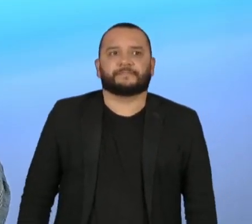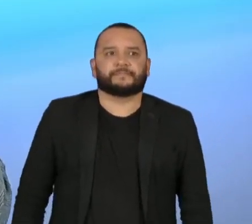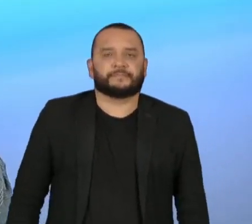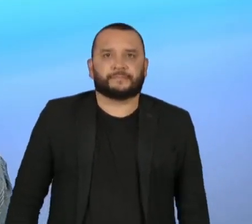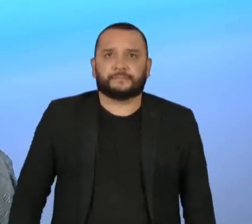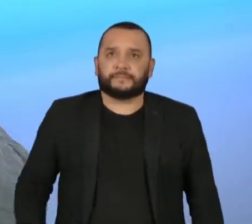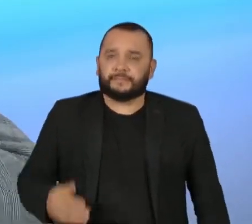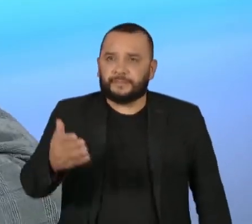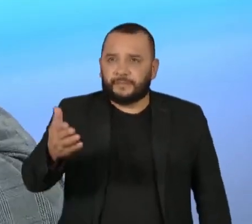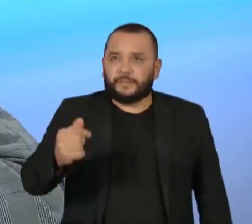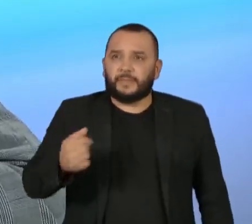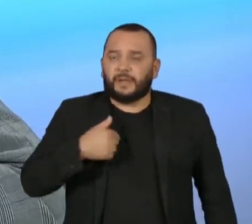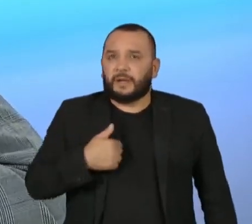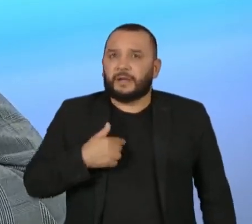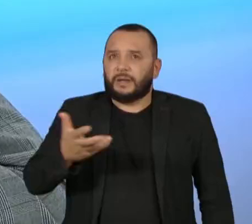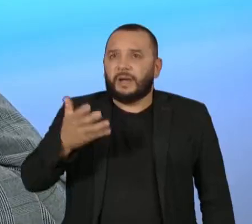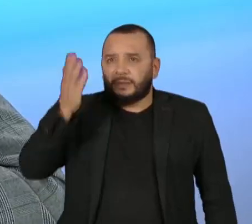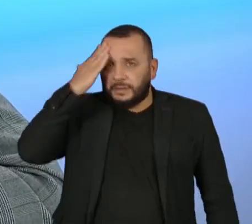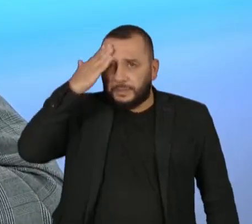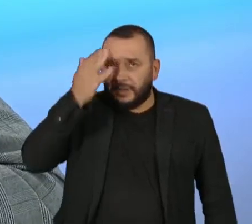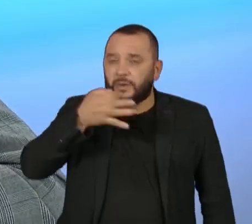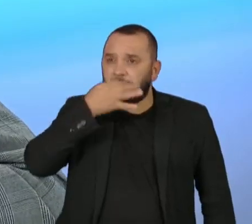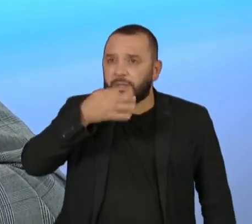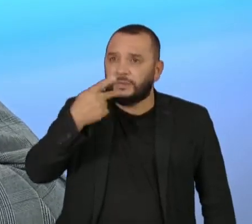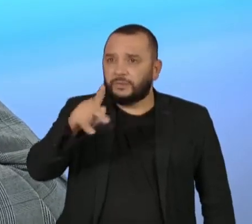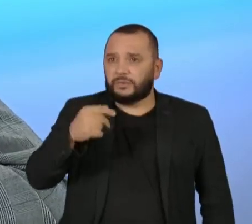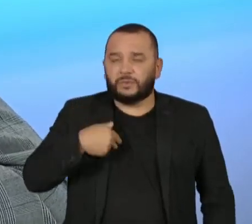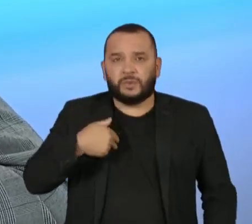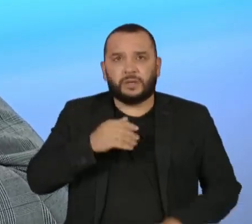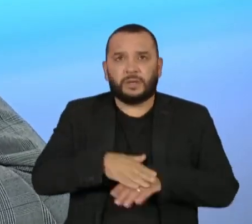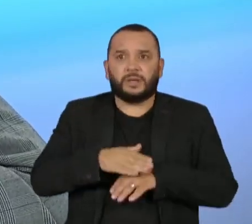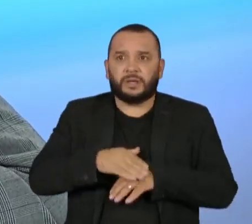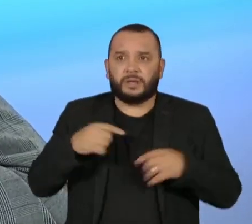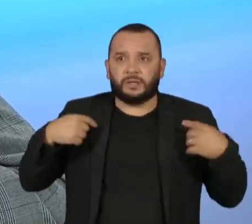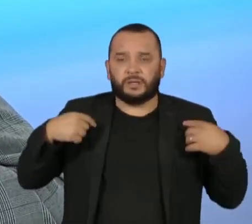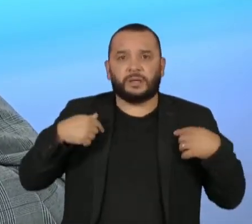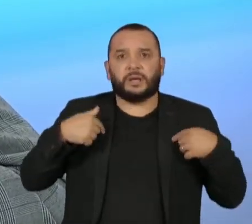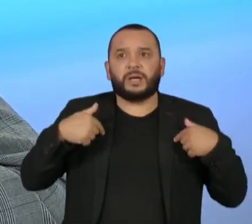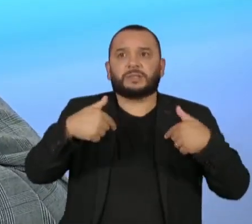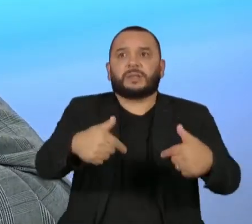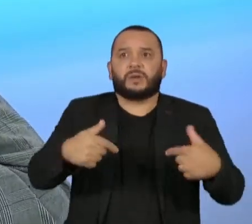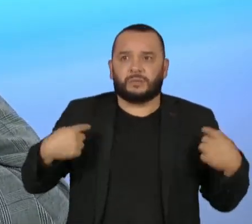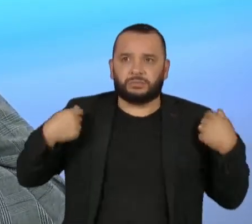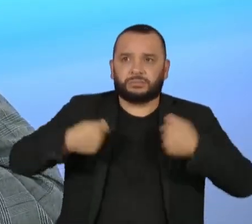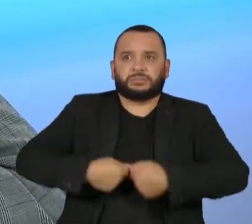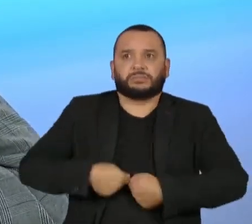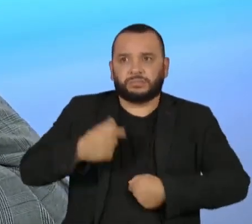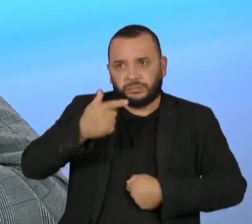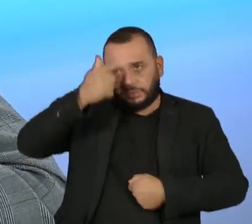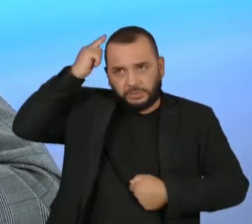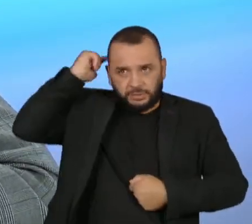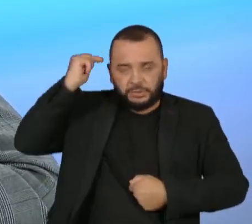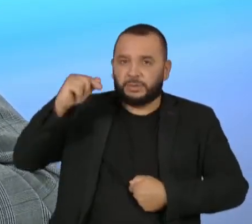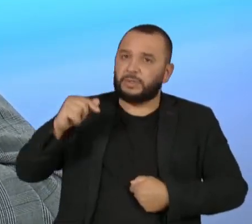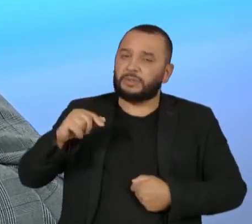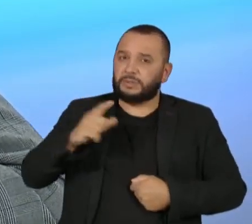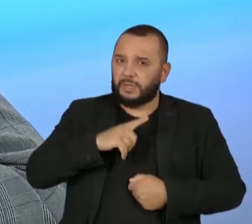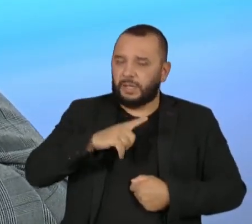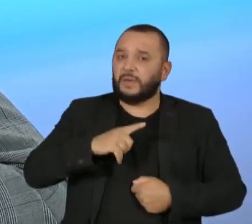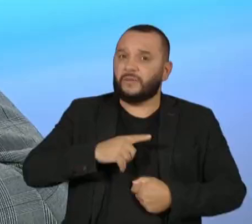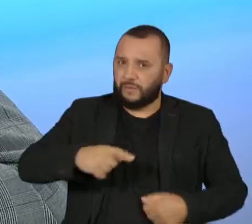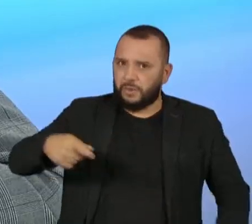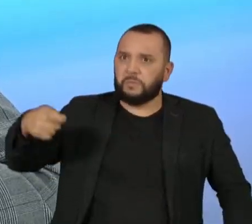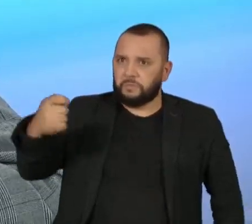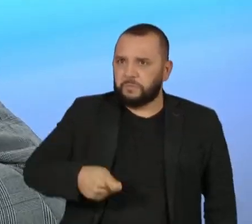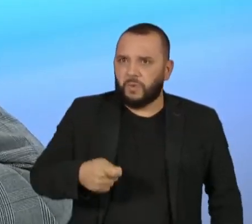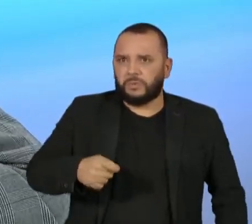Ministro, gostaria de te ouvir sobre a atuação do ministro Alexandre de Moraes esse ano. Foi uma atuação bastante forte em relação aos inquéritos